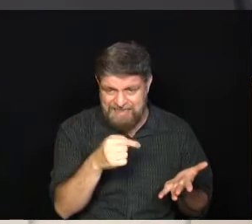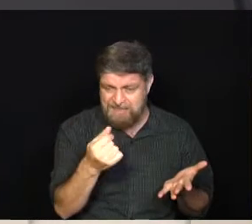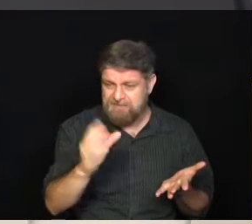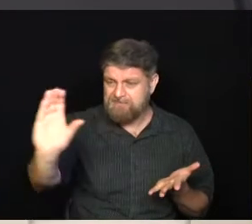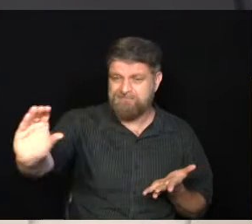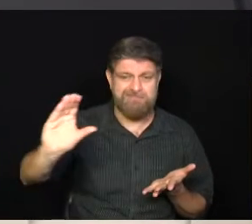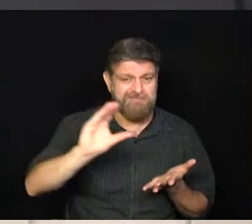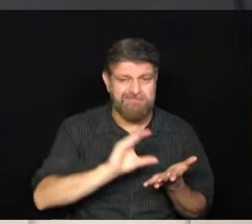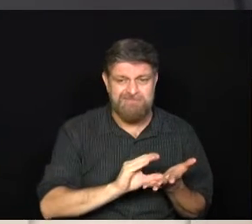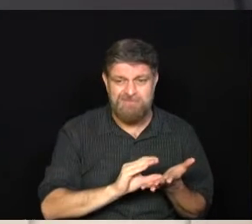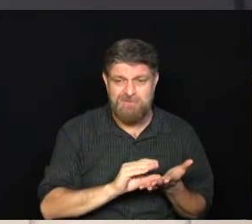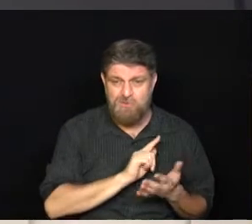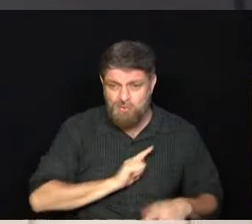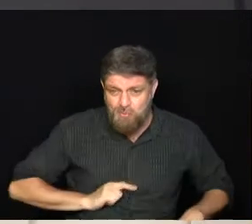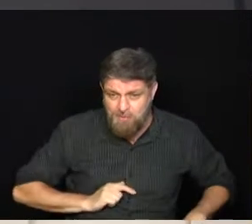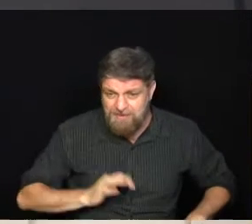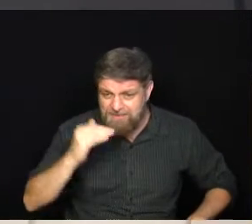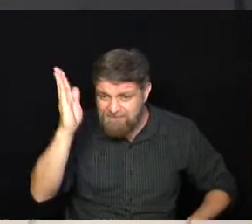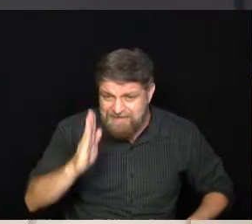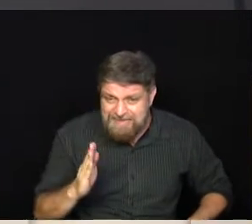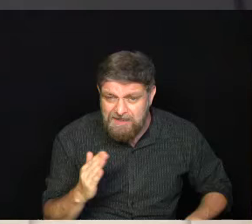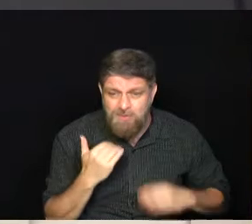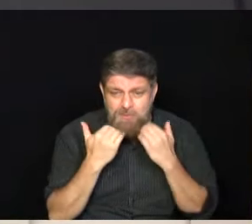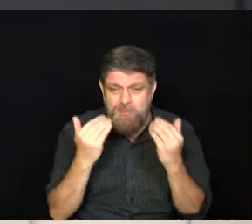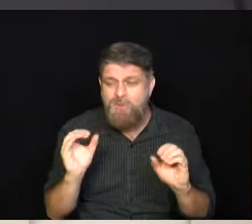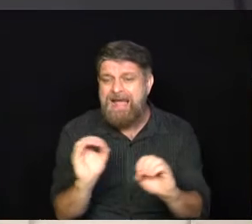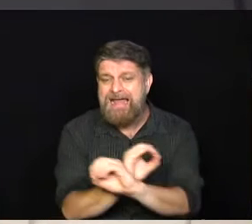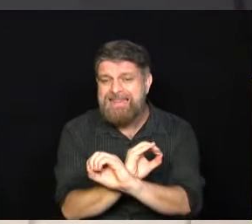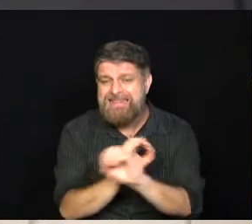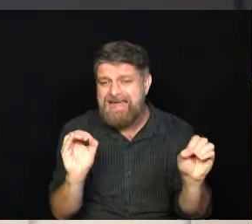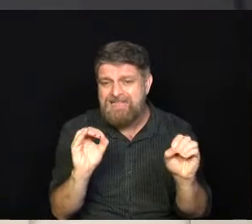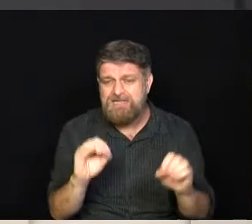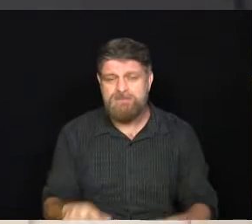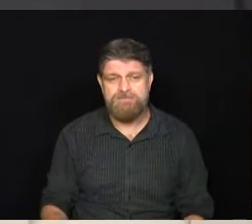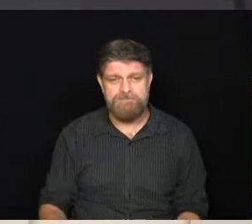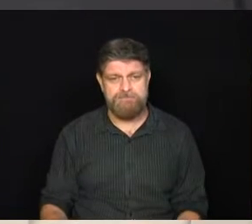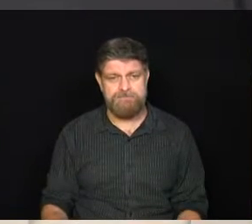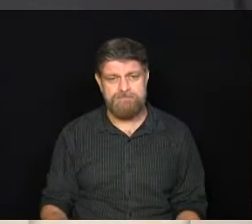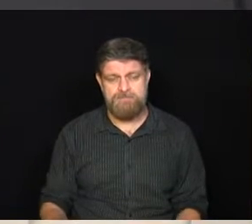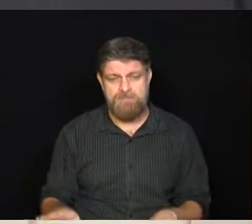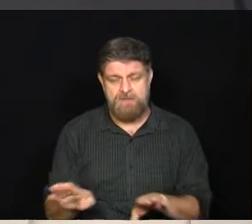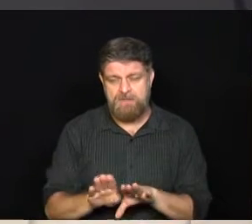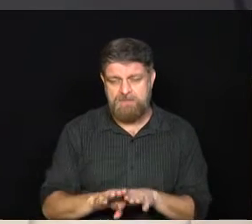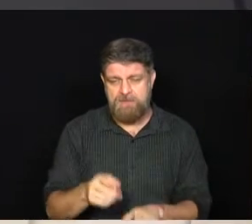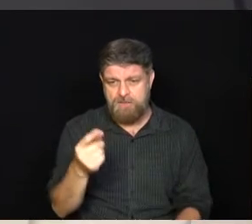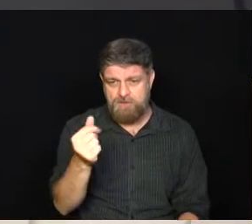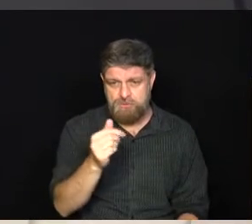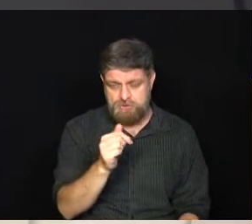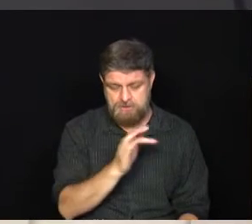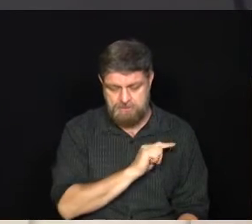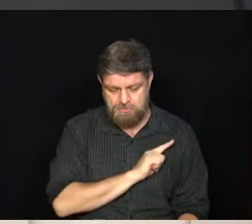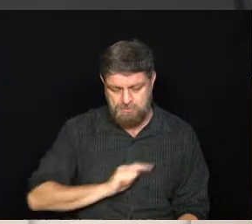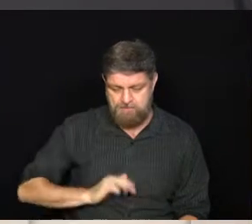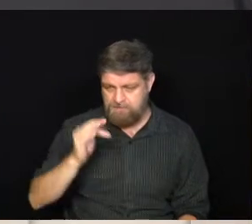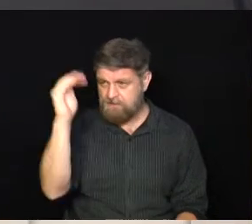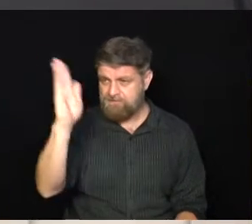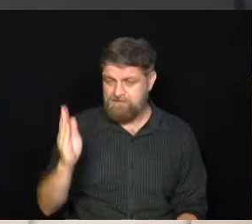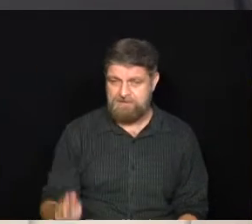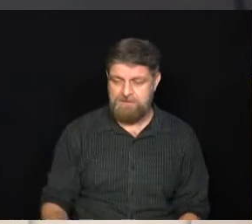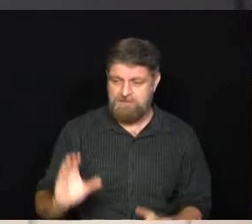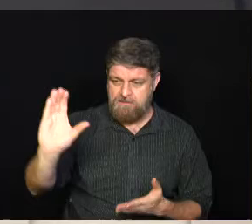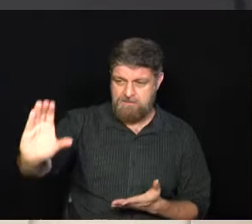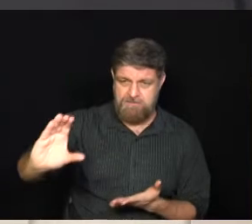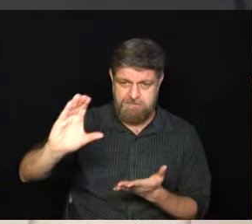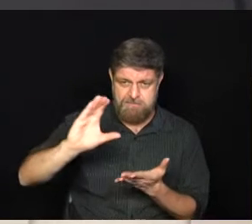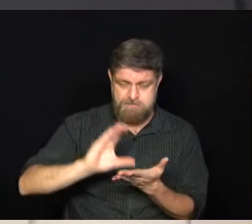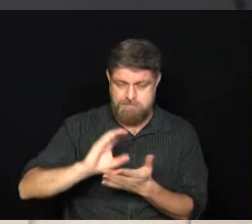União para ajudar aí no combate à pandemia. Demais transferências da União, 122.200.000 recebido